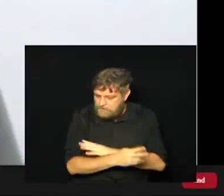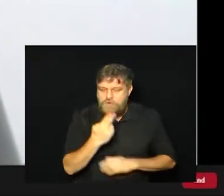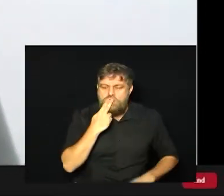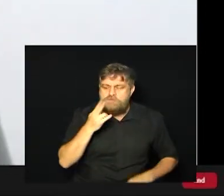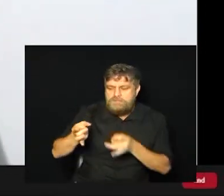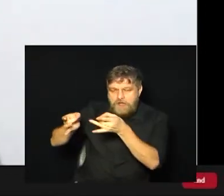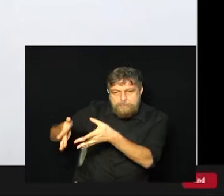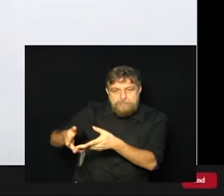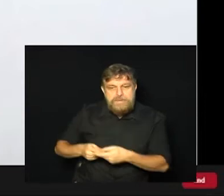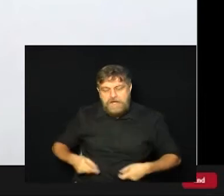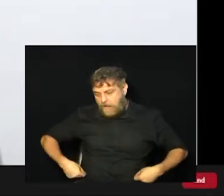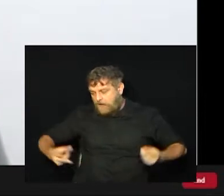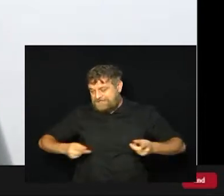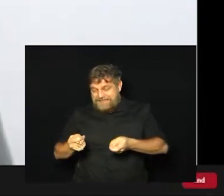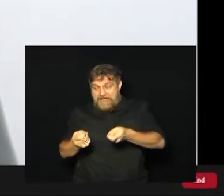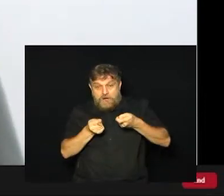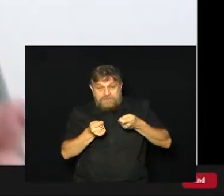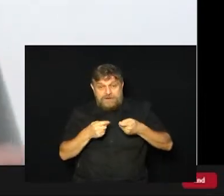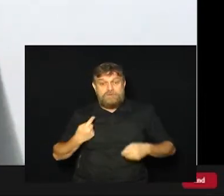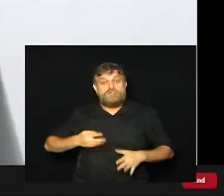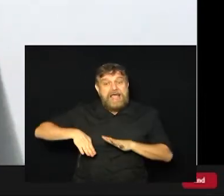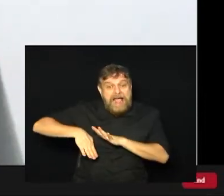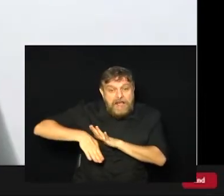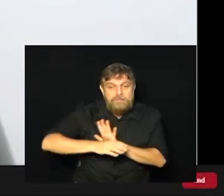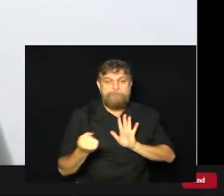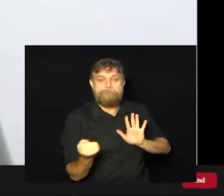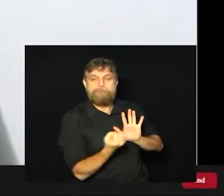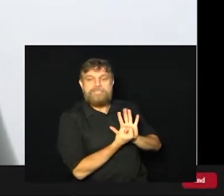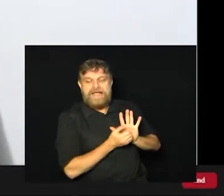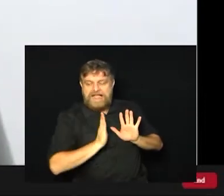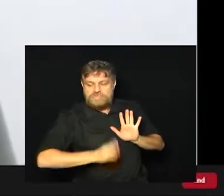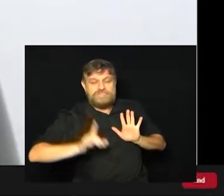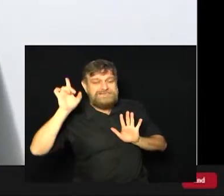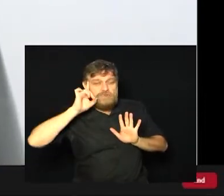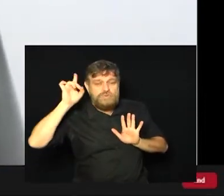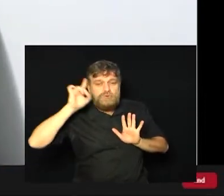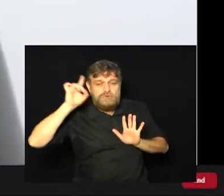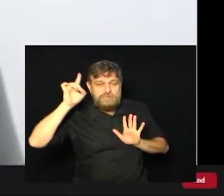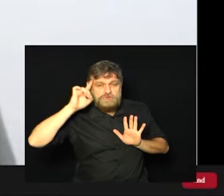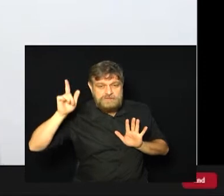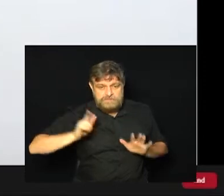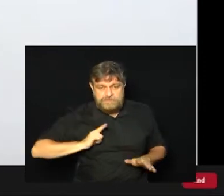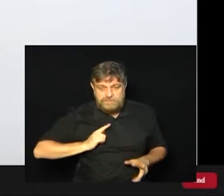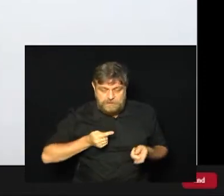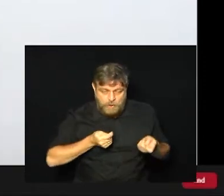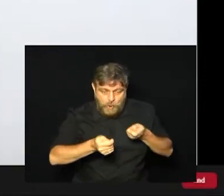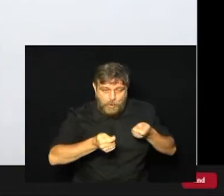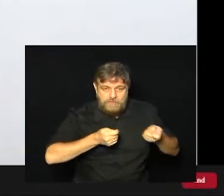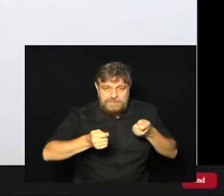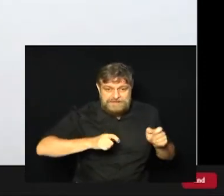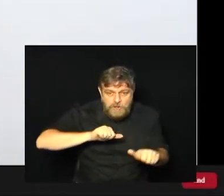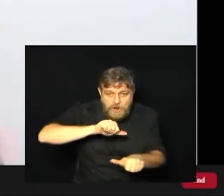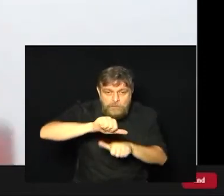gastar menos, quando aquilo vira rotina, portanto, sai desse pensamento mais controlador e vai